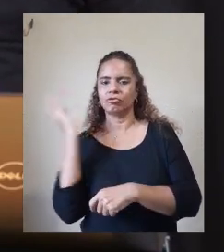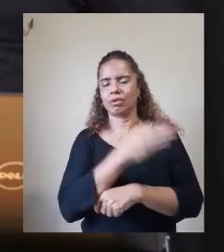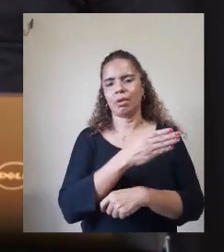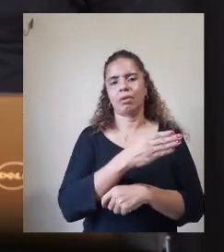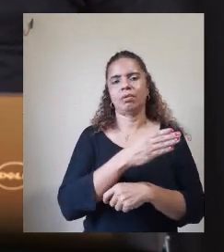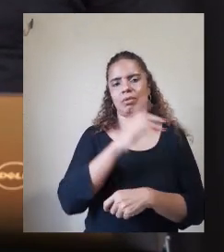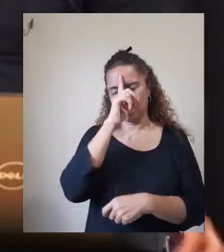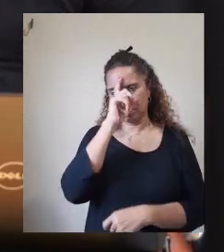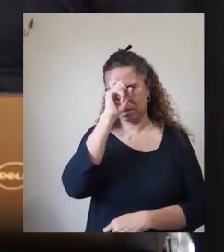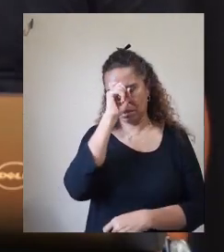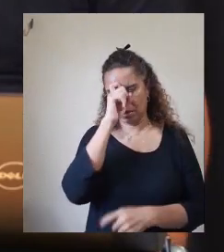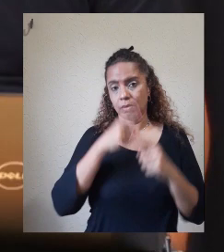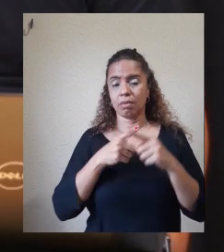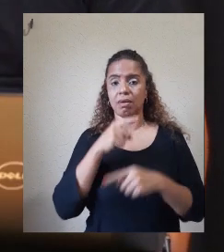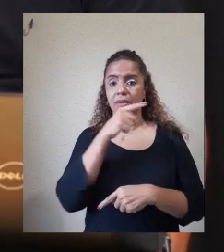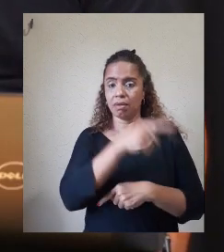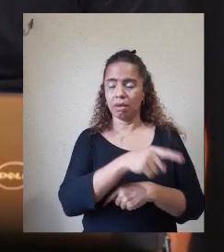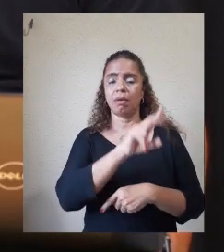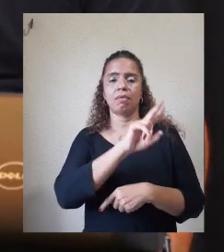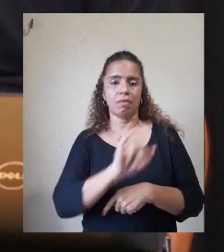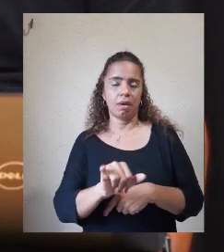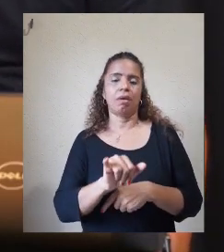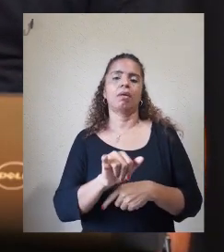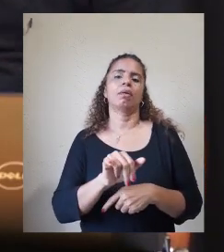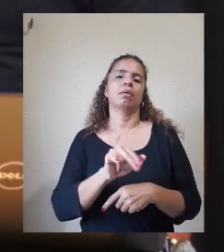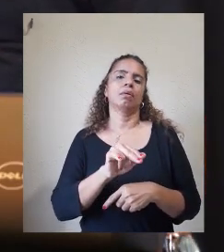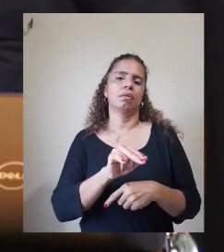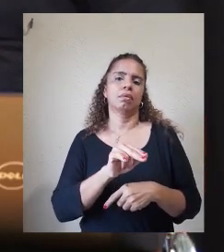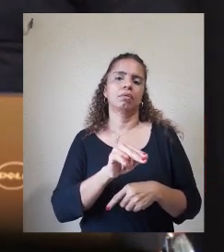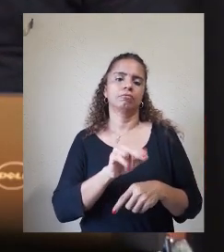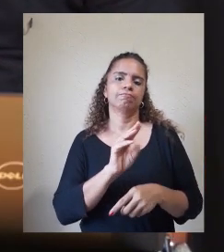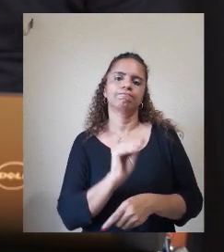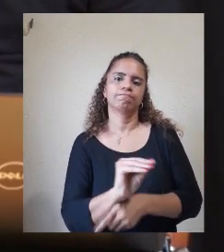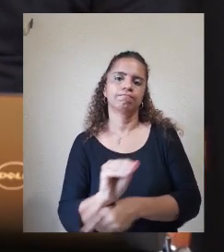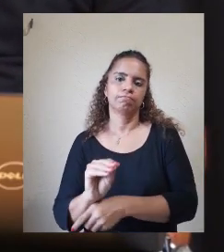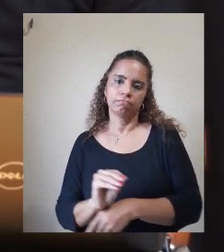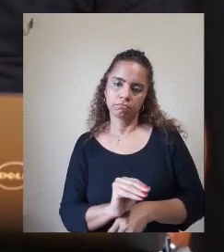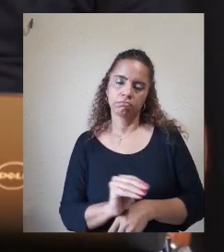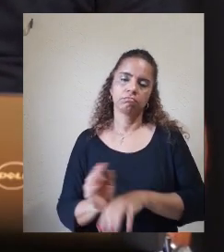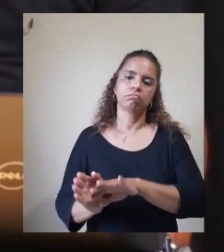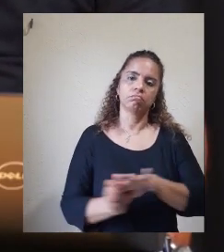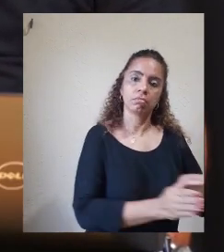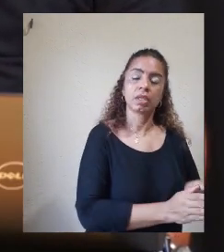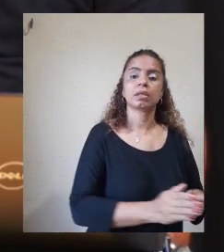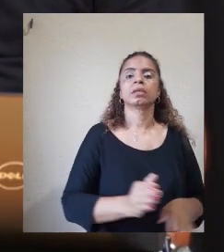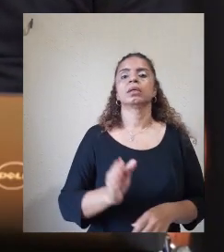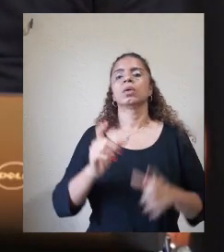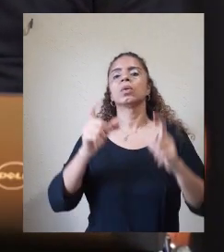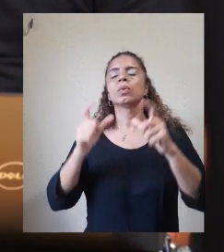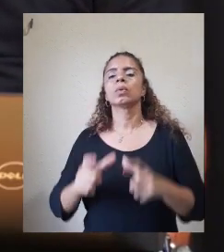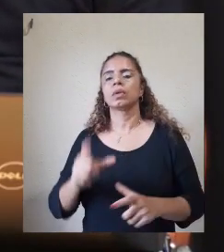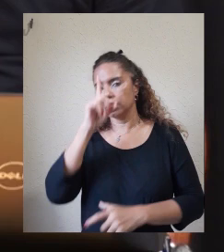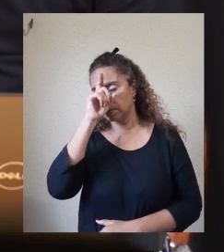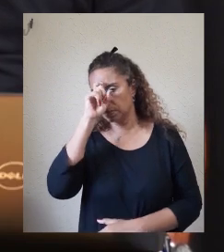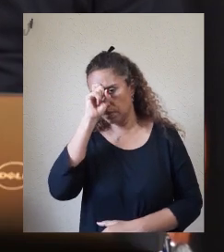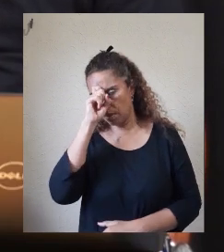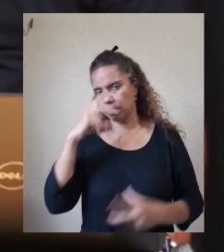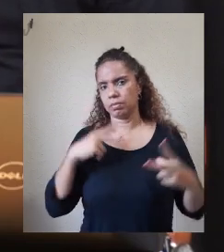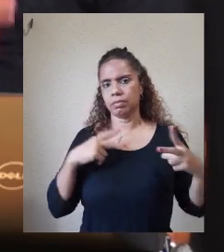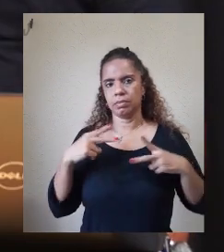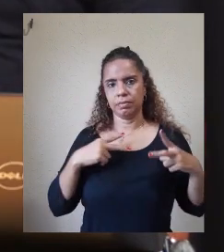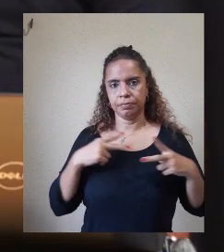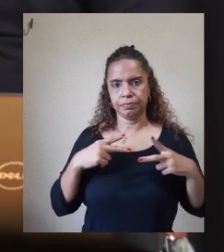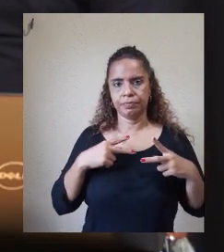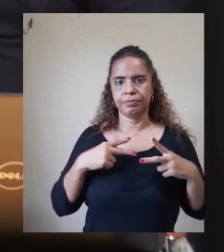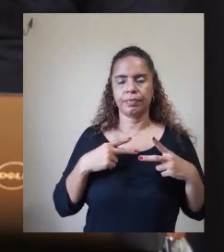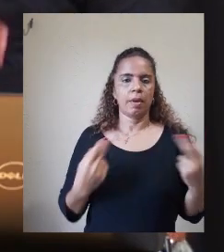vai acabar perdendo tempo. Do ponto de vista de saúde privada, é mais ou menos a mesma coisa, com a diferença